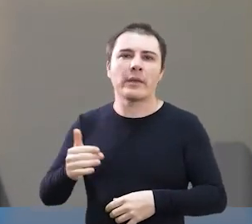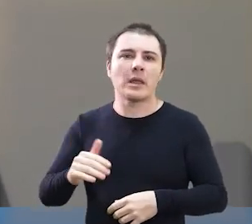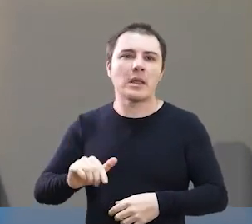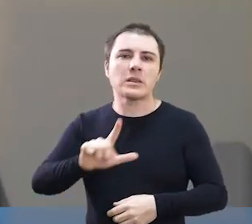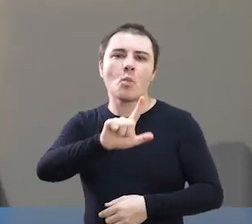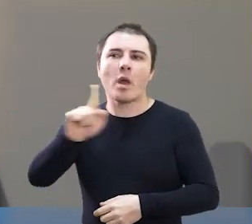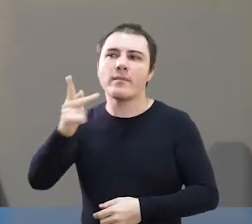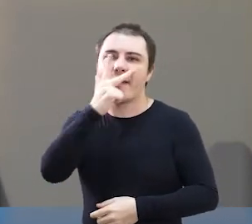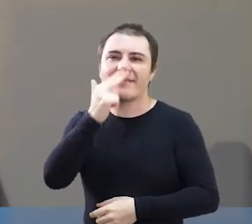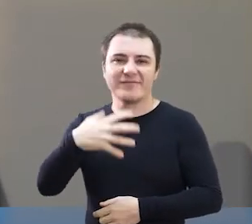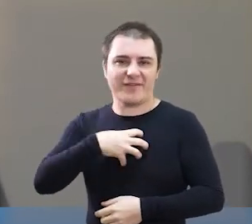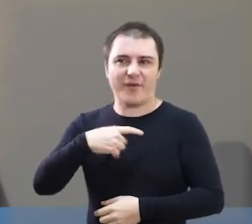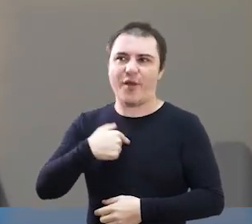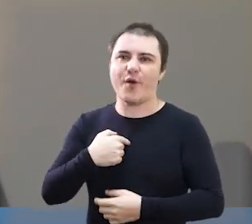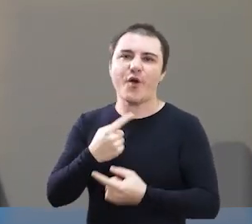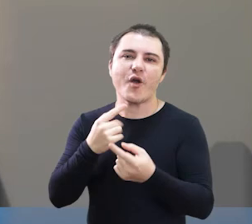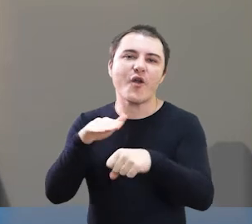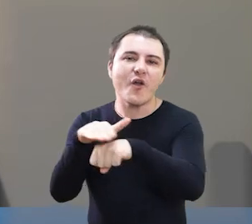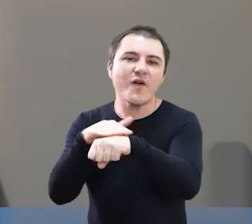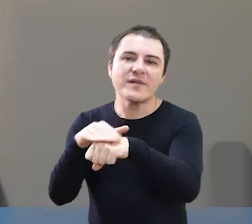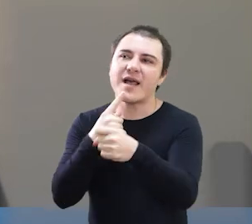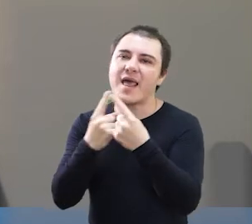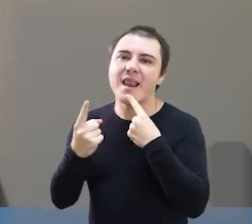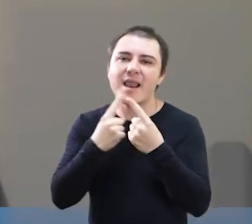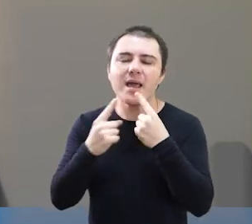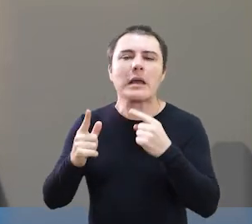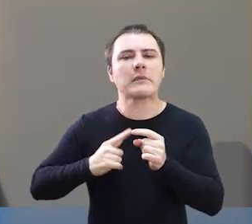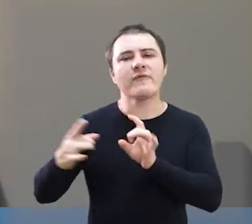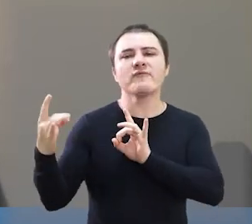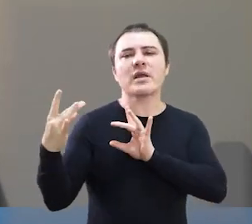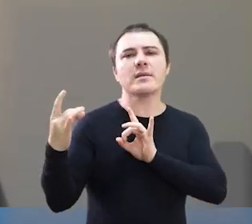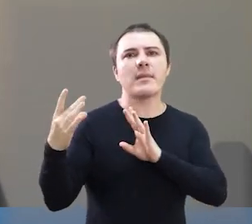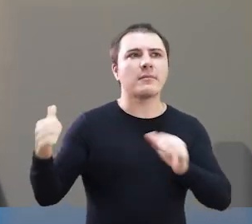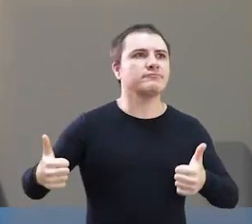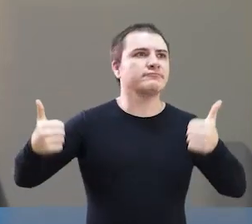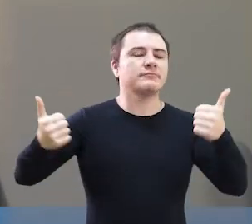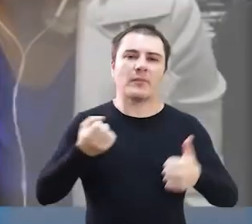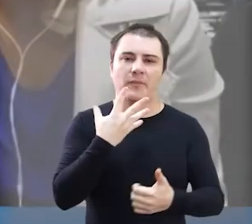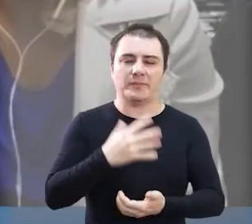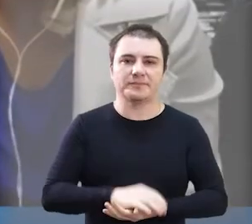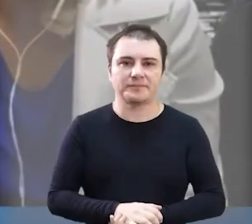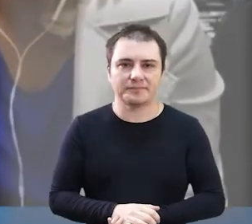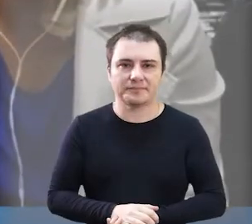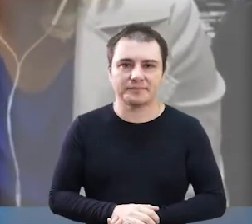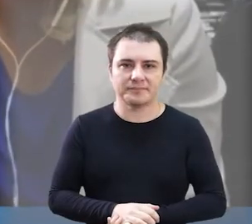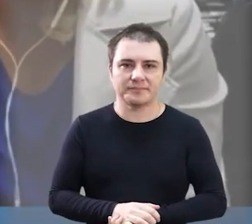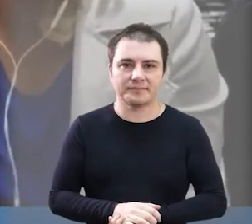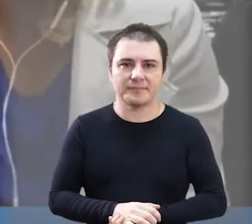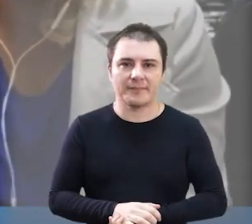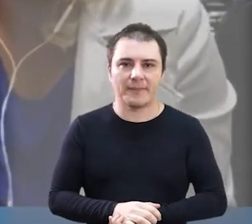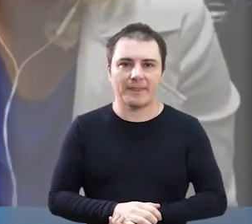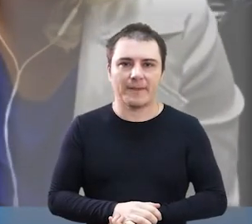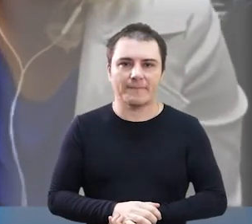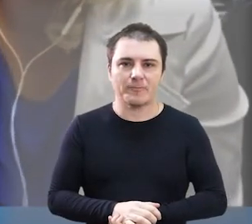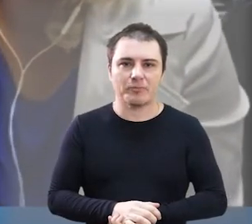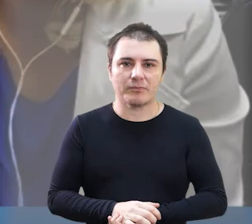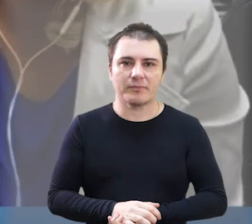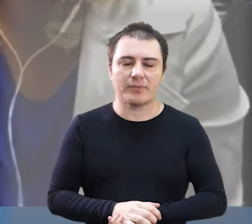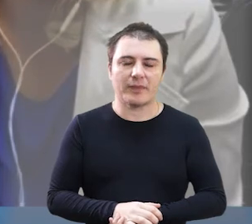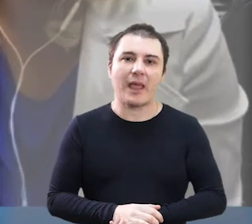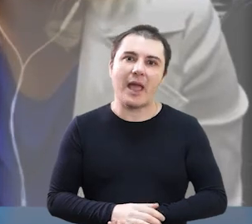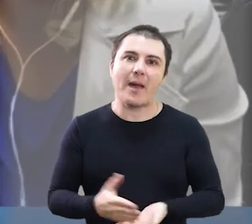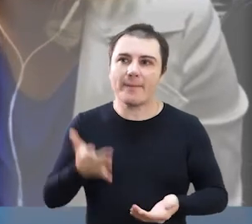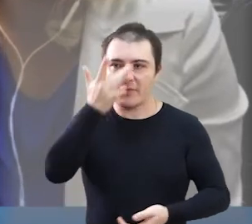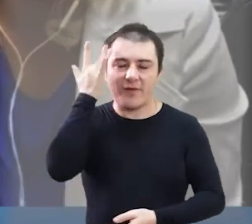estivesse conversando com os leitores, né? Eu tive feedbacks muito positivos em relação a isso. Como já diriam, para morrer basta estar vivo,